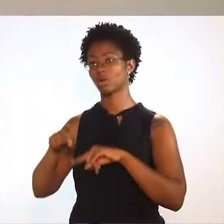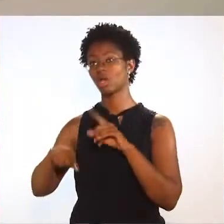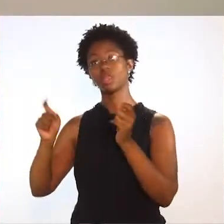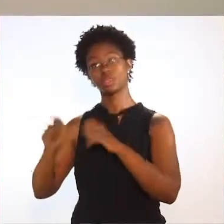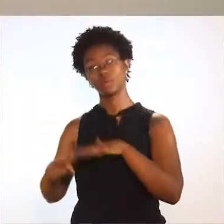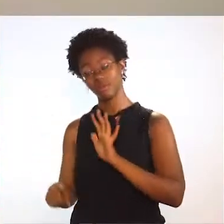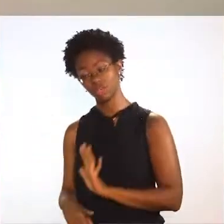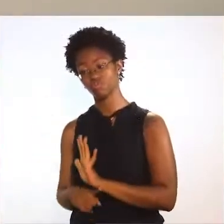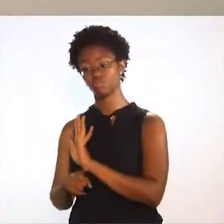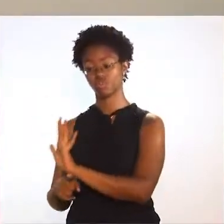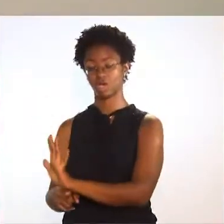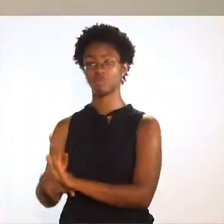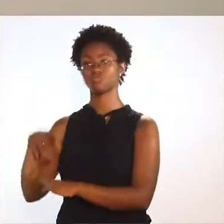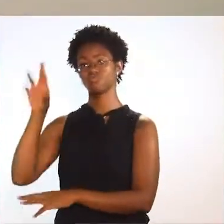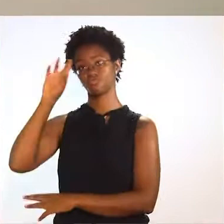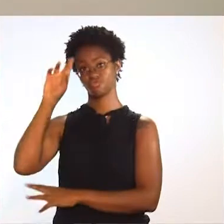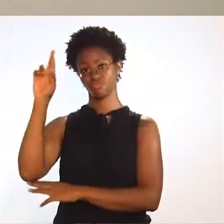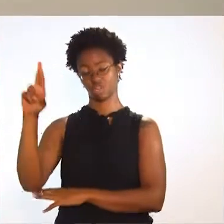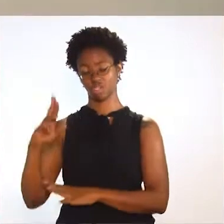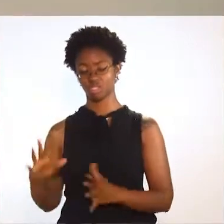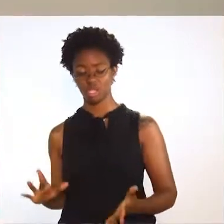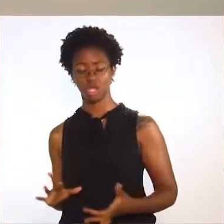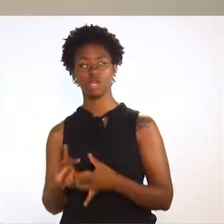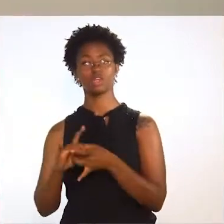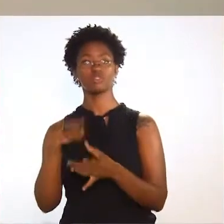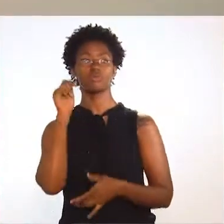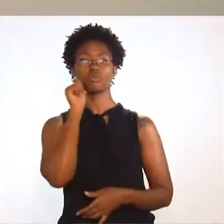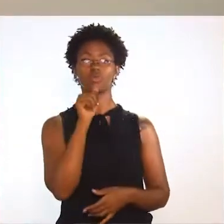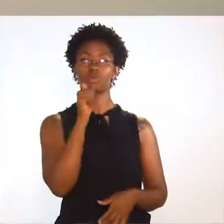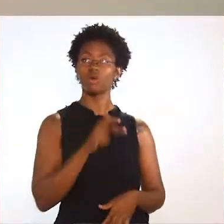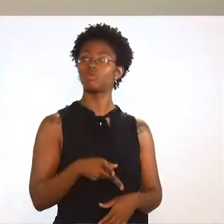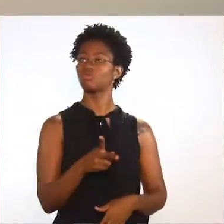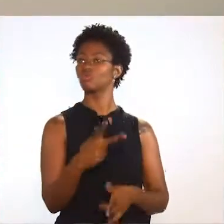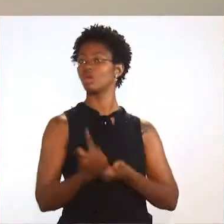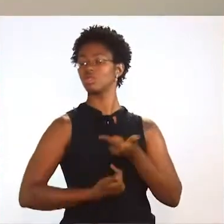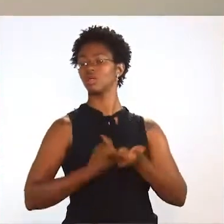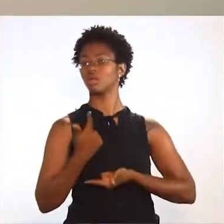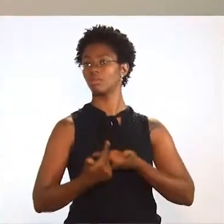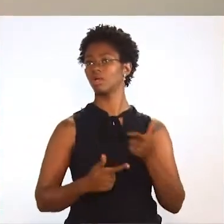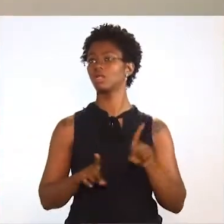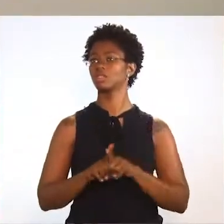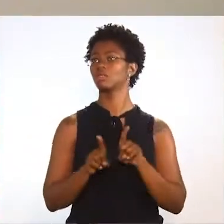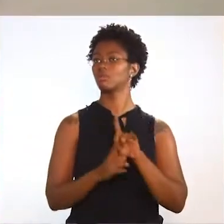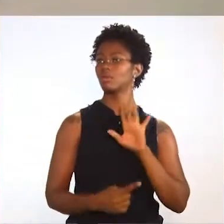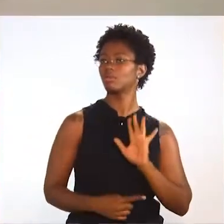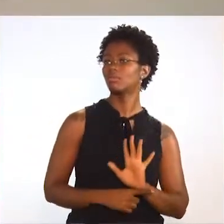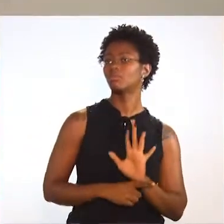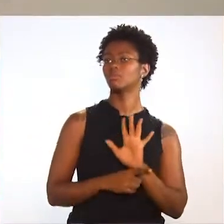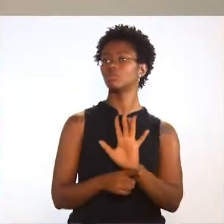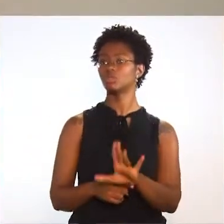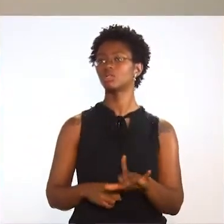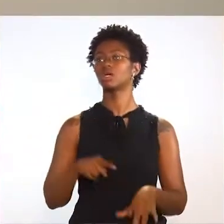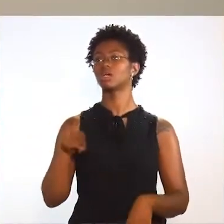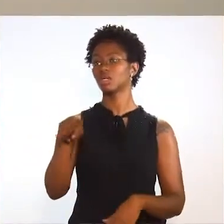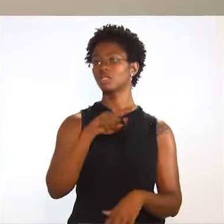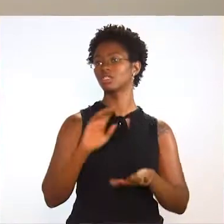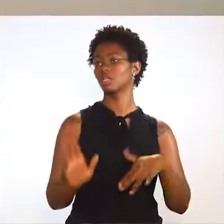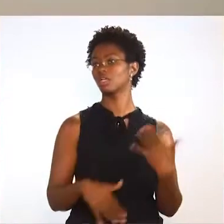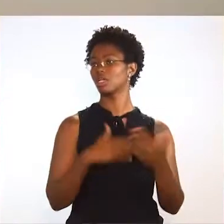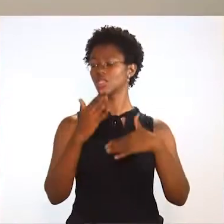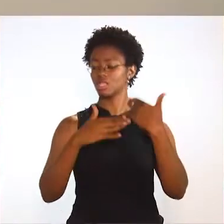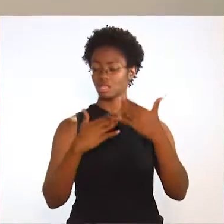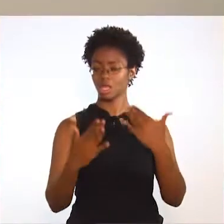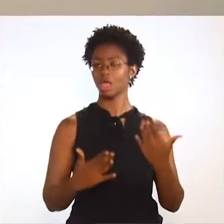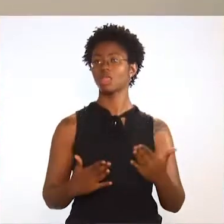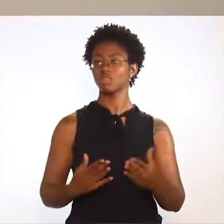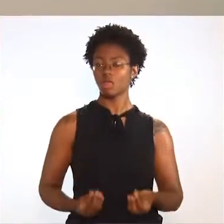podia tanto apoiar um empreendedor, apoiar essa rede de mulheres para que elas continuassem trabalhando, e a gente mostrar que a gente também estava oferecendo um